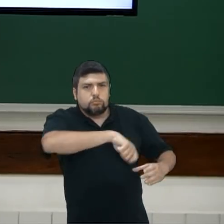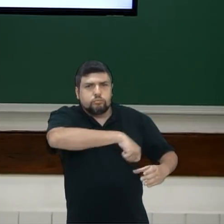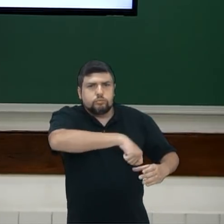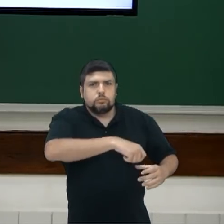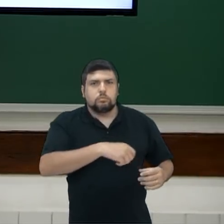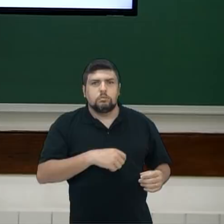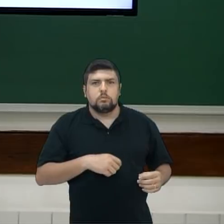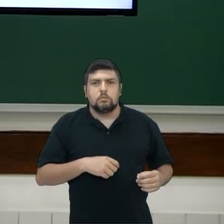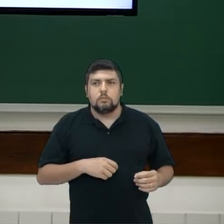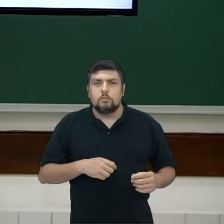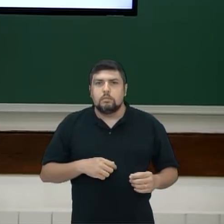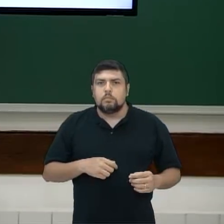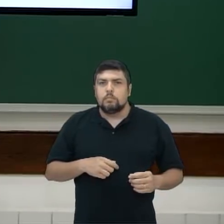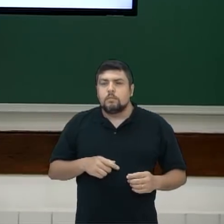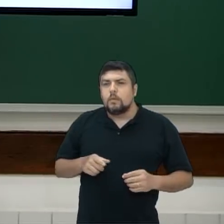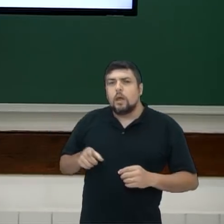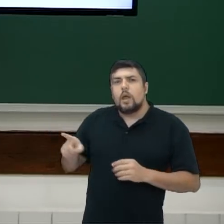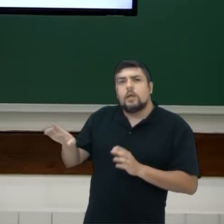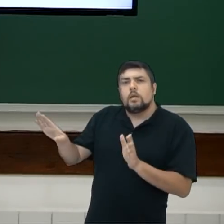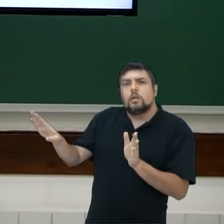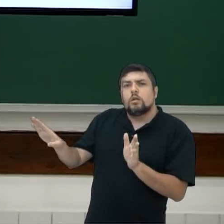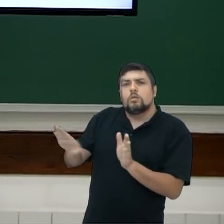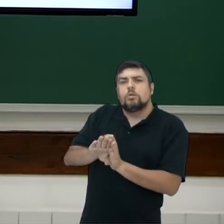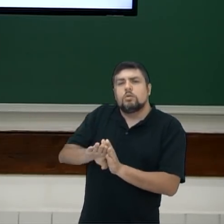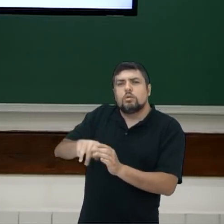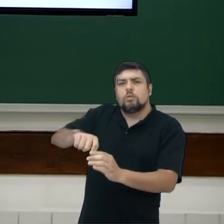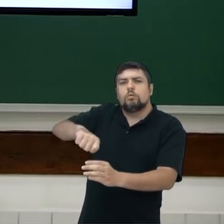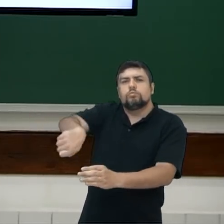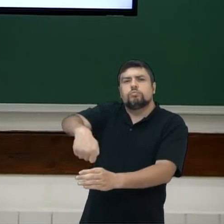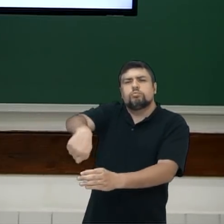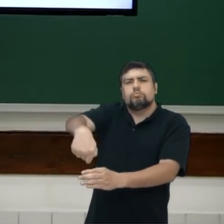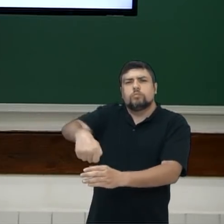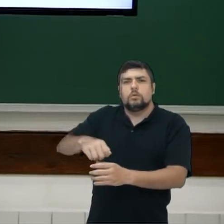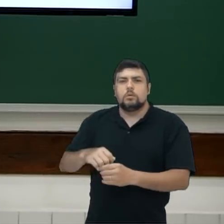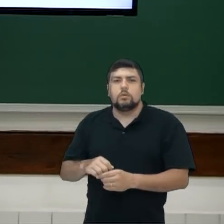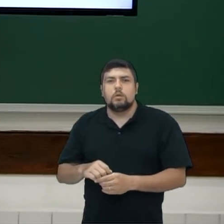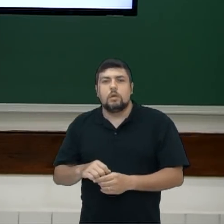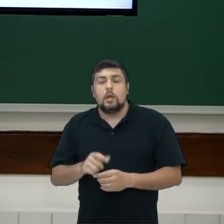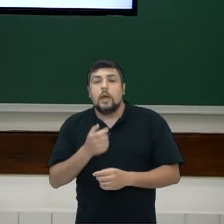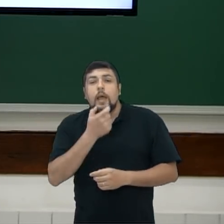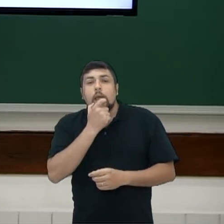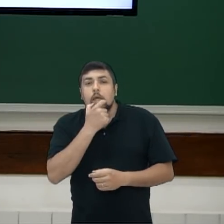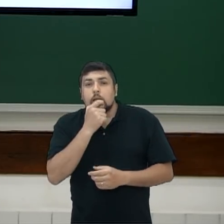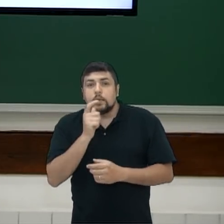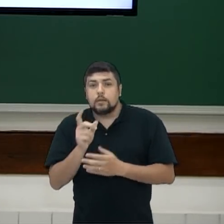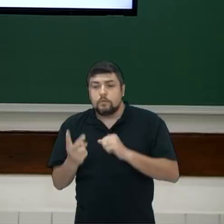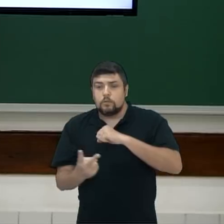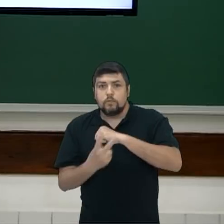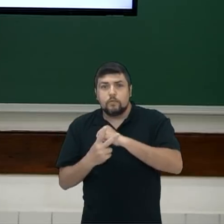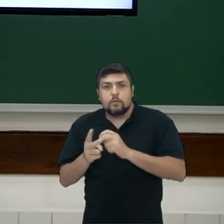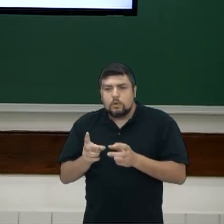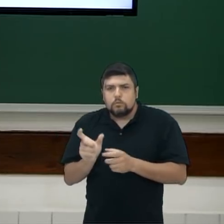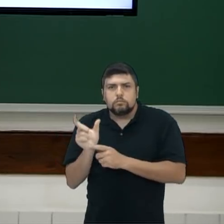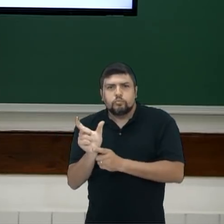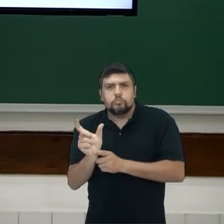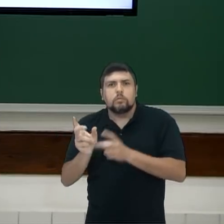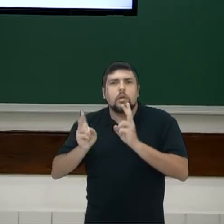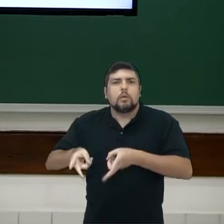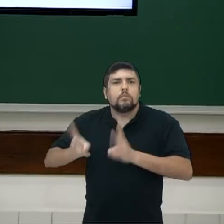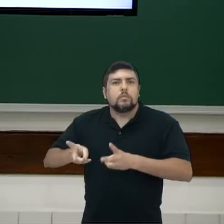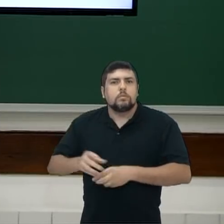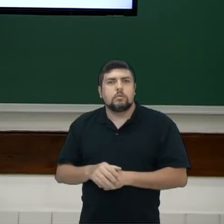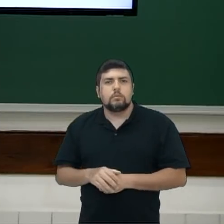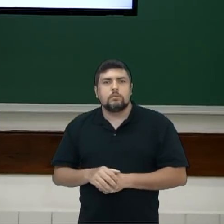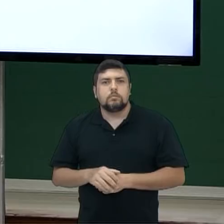chegou, alguém cozinhara. Como é que vai ficar isso em inglês? O verbo vai ficar sempre igual, tá? Ele não muda. Olha que fácil que é o